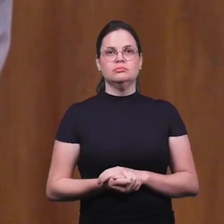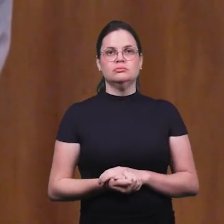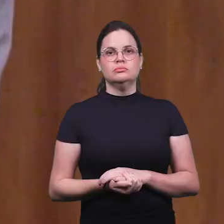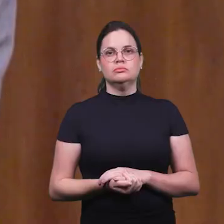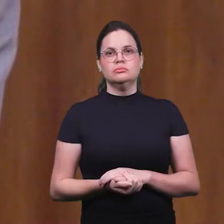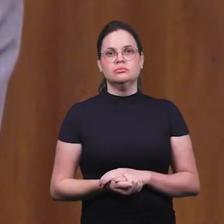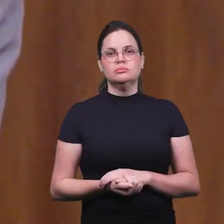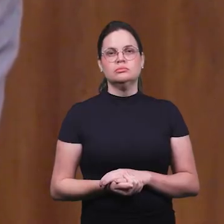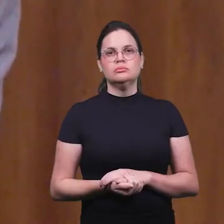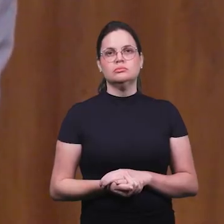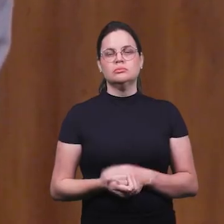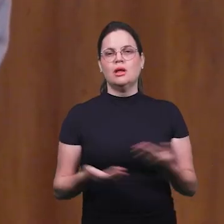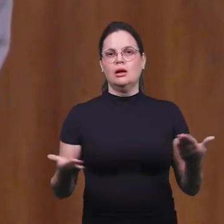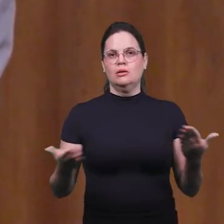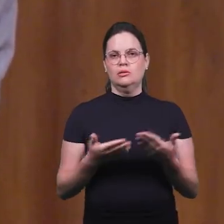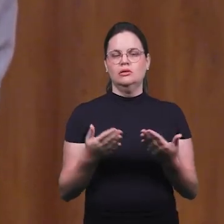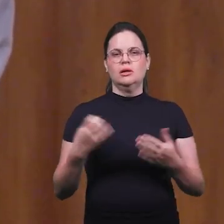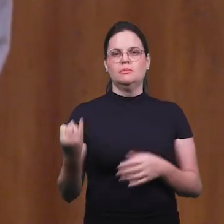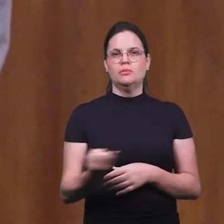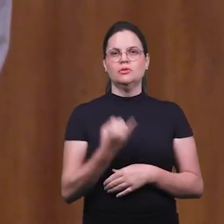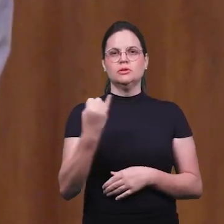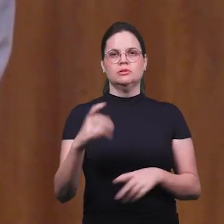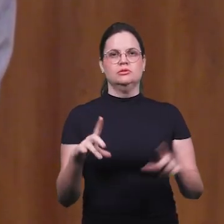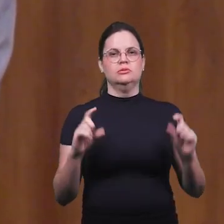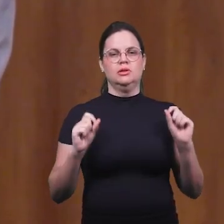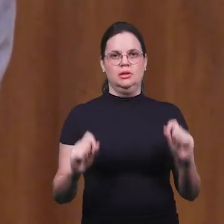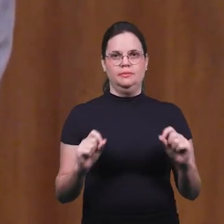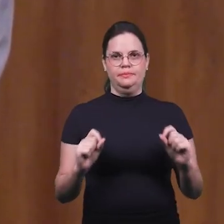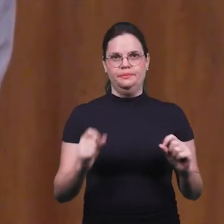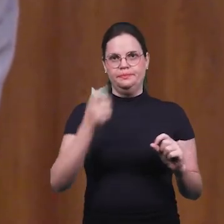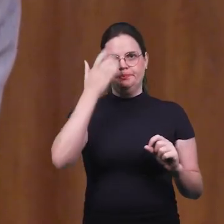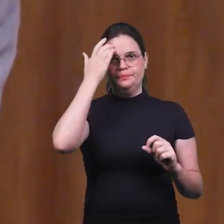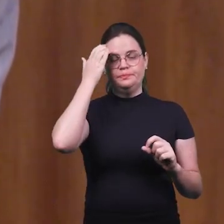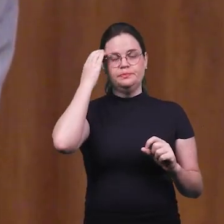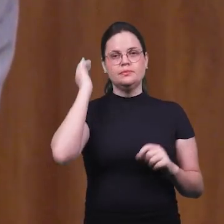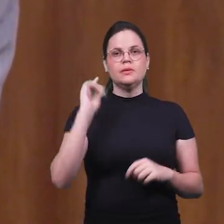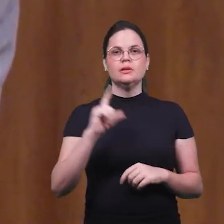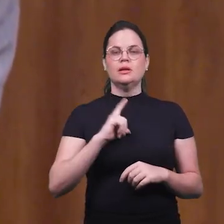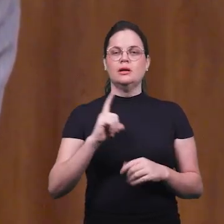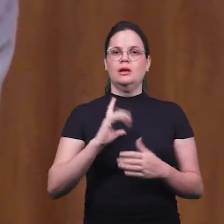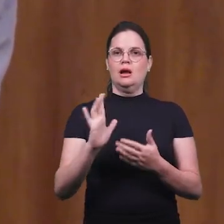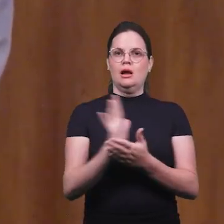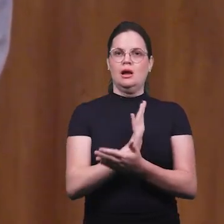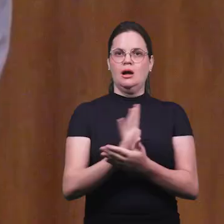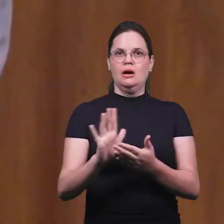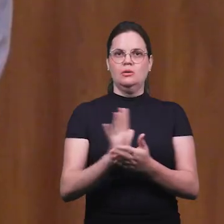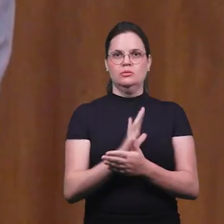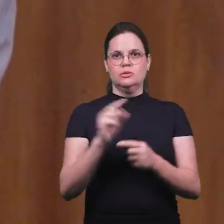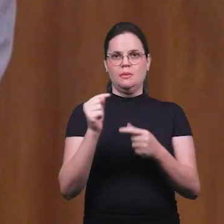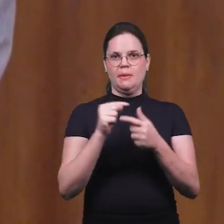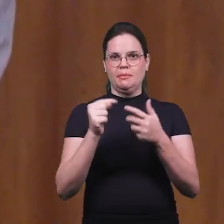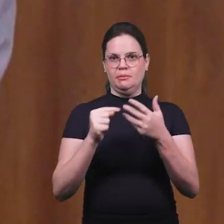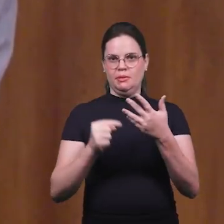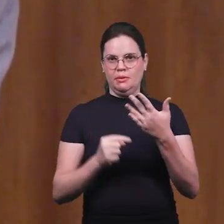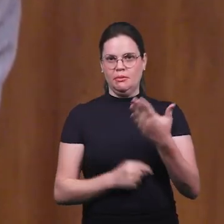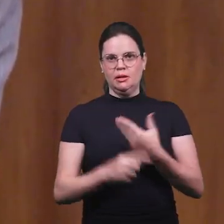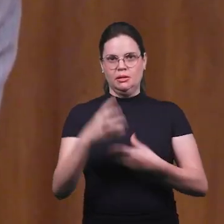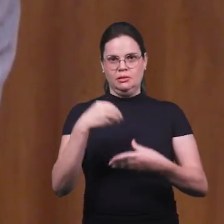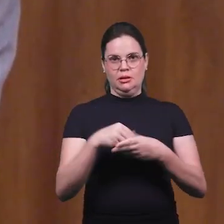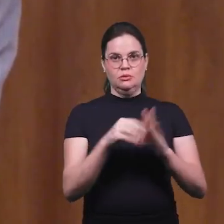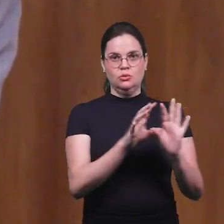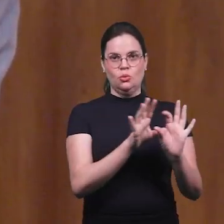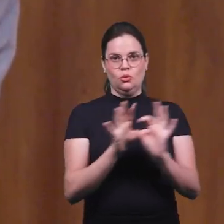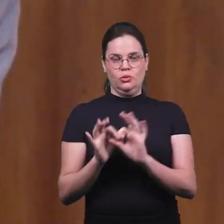começar aqui, eu acho que é muito importante a gente dizer que existem alguns elementos que fazem parte de todo esse contexto. Então a gente tem